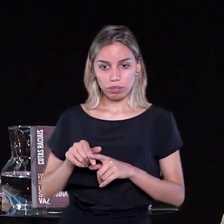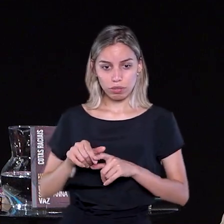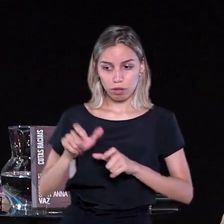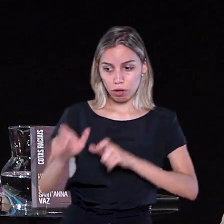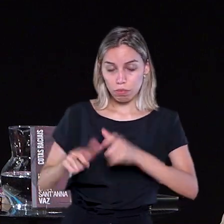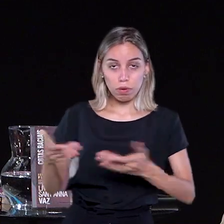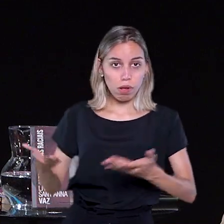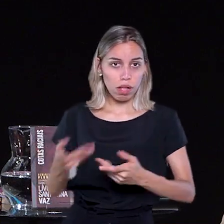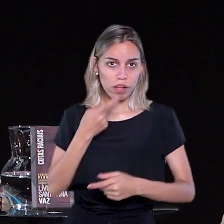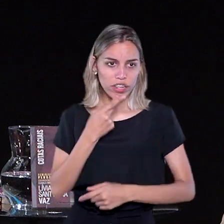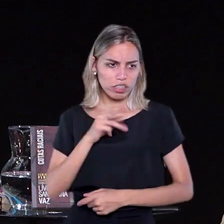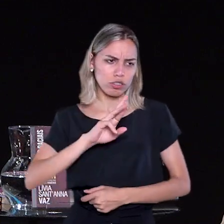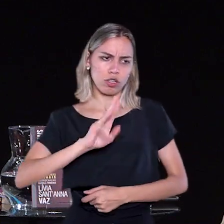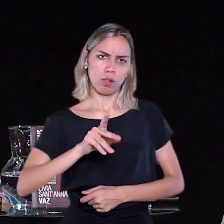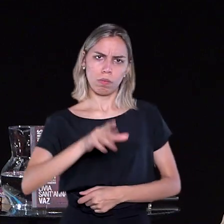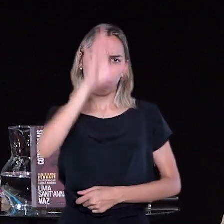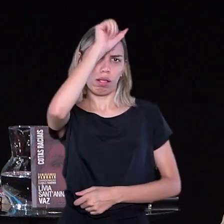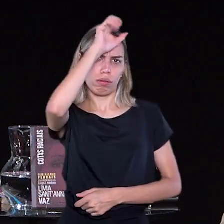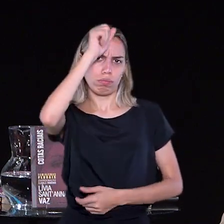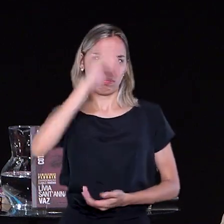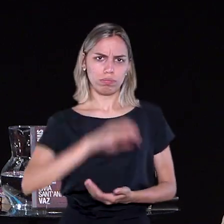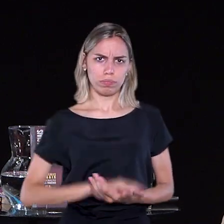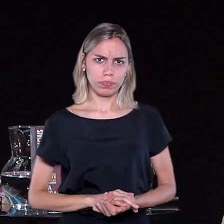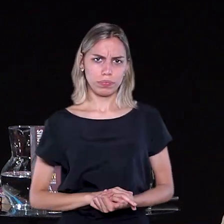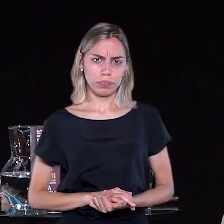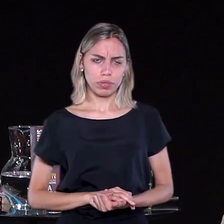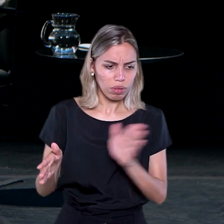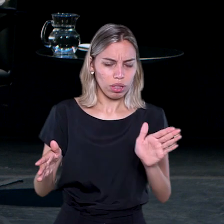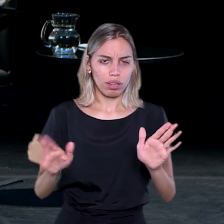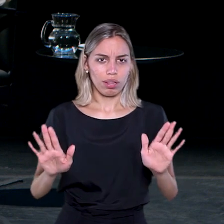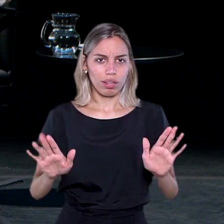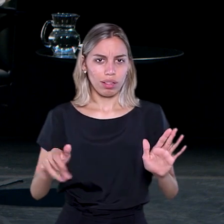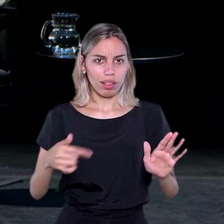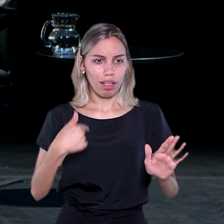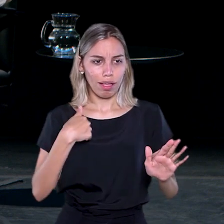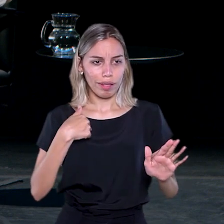E aí você vai afastar a racionalidade